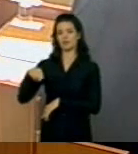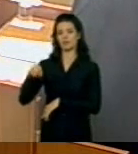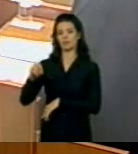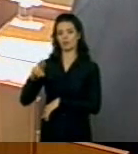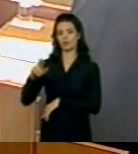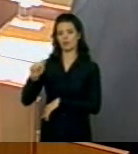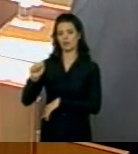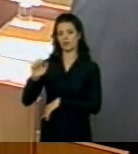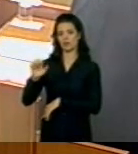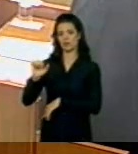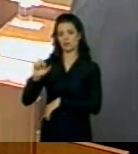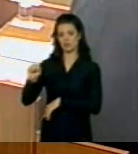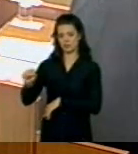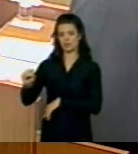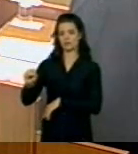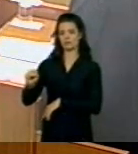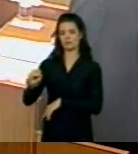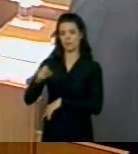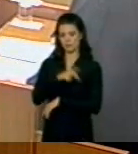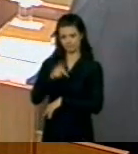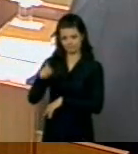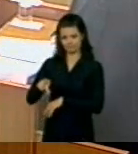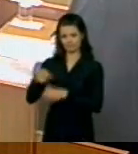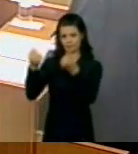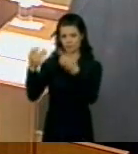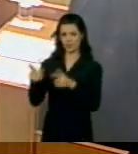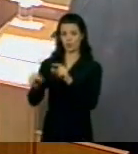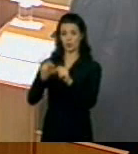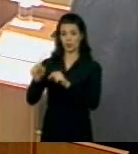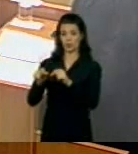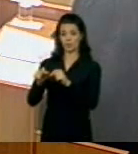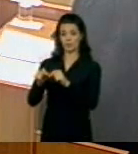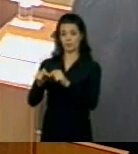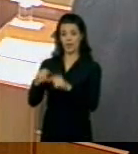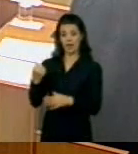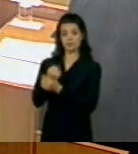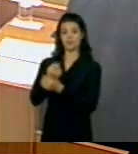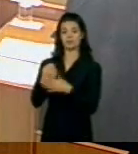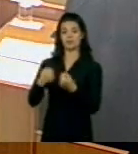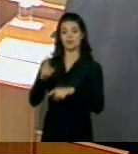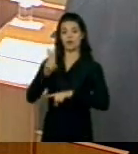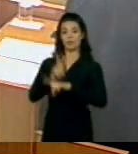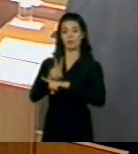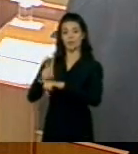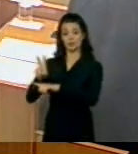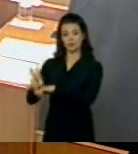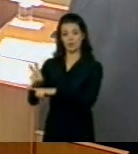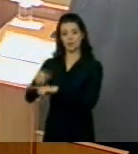outras, nas muitas edições, que ela deve proteger os parlamentares contra a violência dos demais